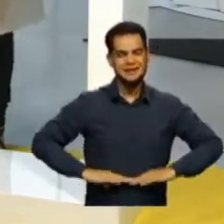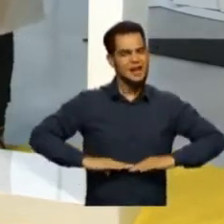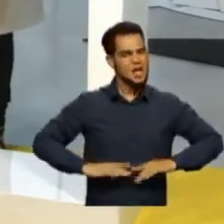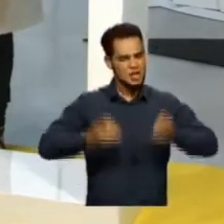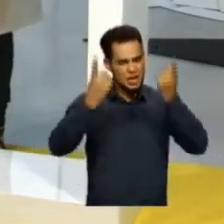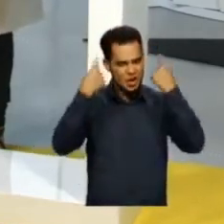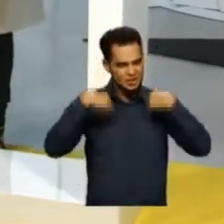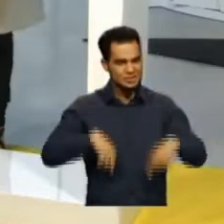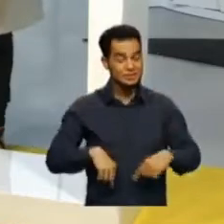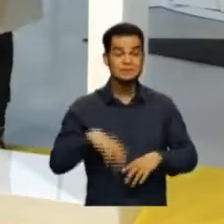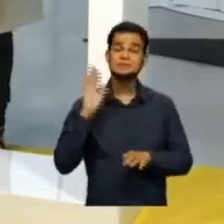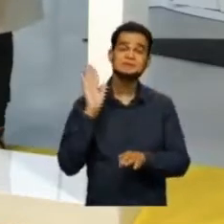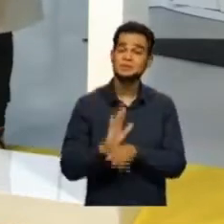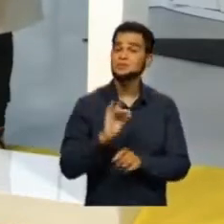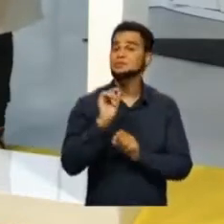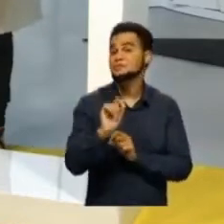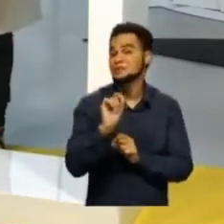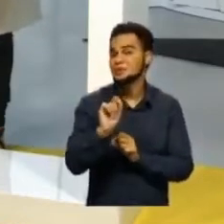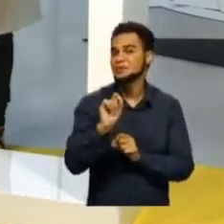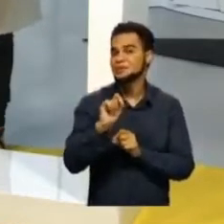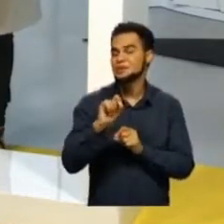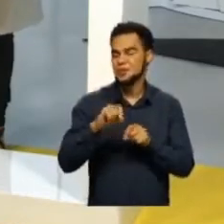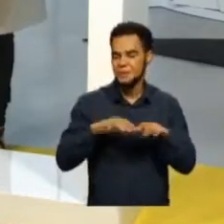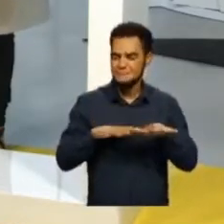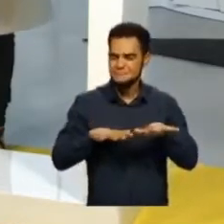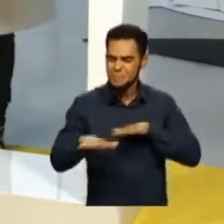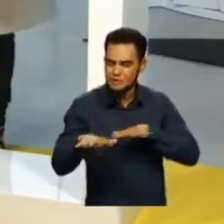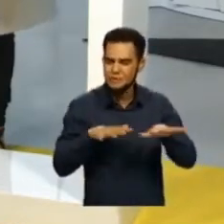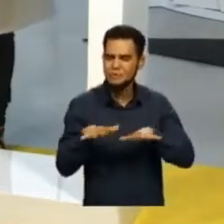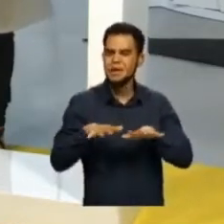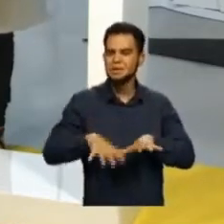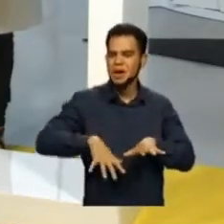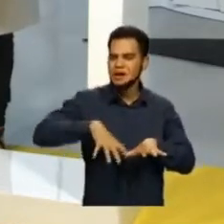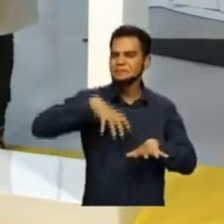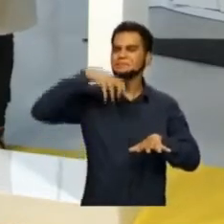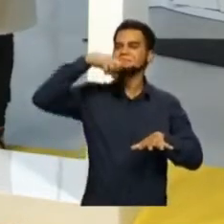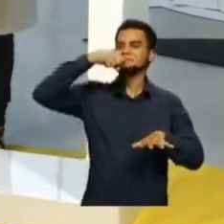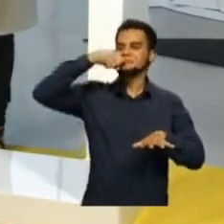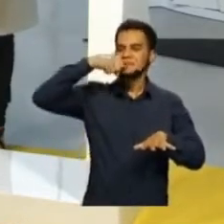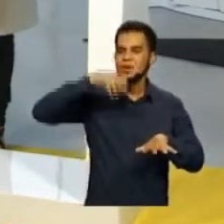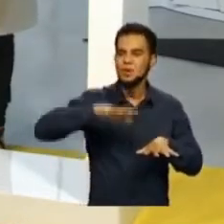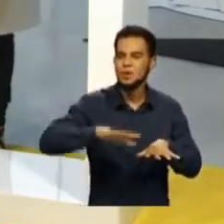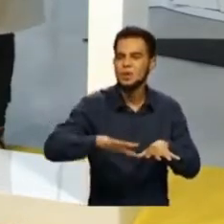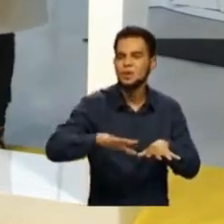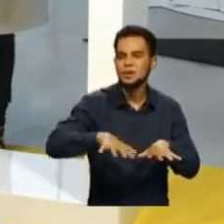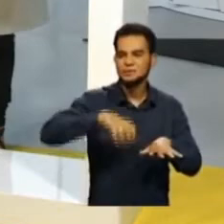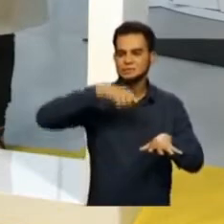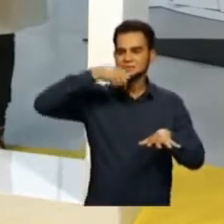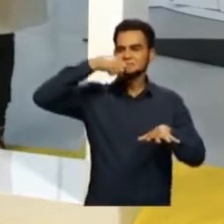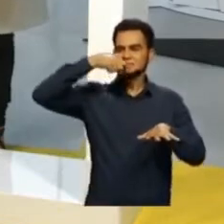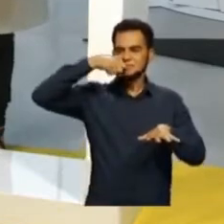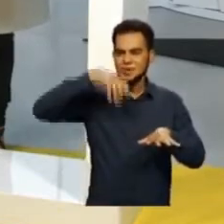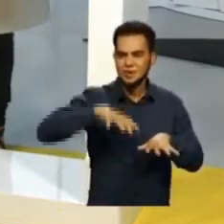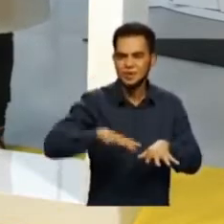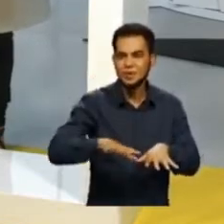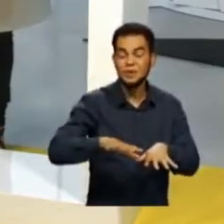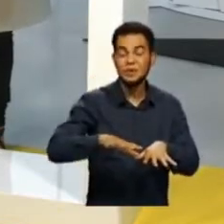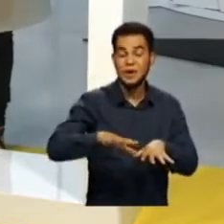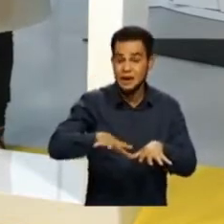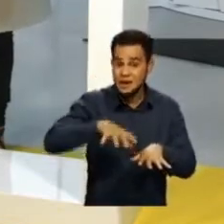Ele colabora com os movimentos respiratórios, inspiração, expiração, expiração. Inspiração, entrada de